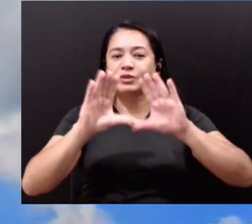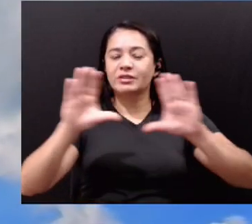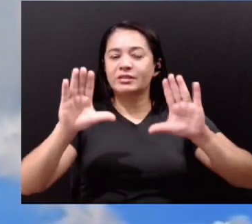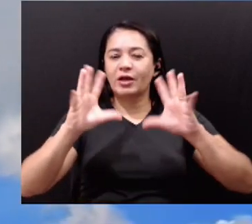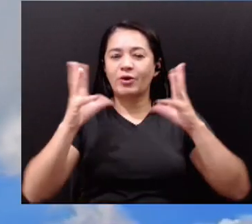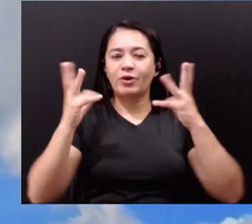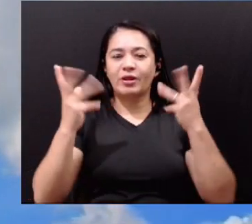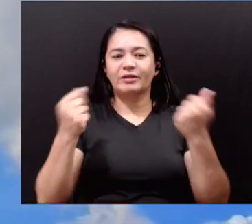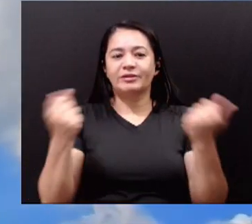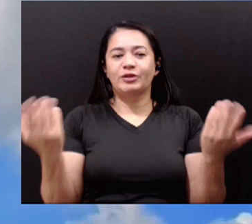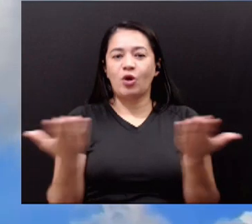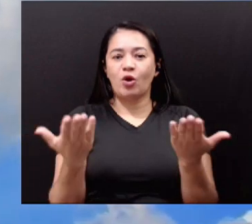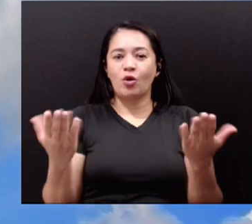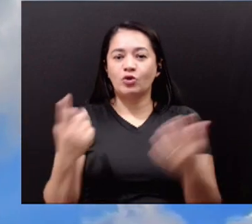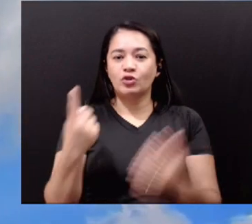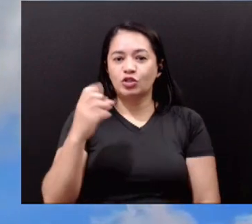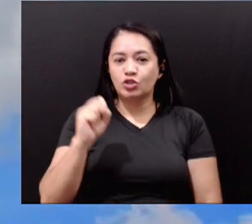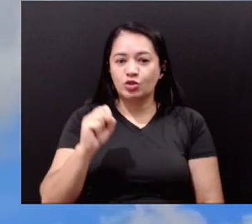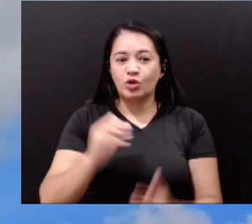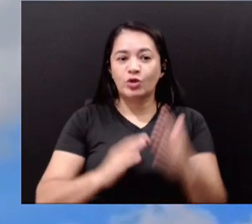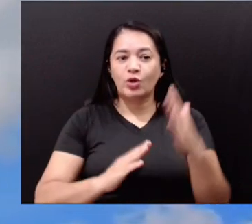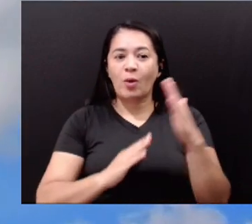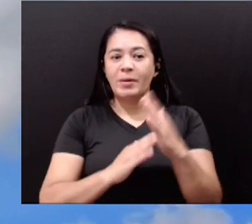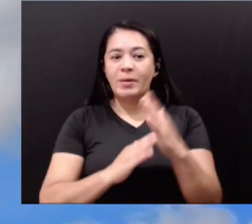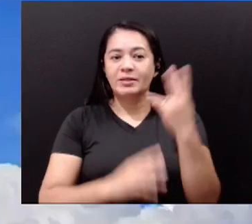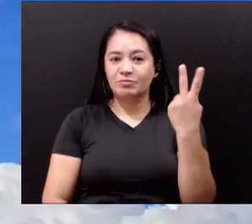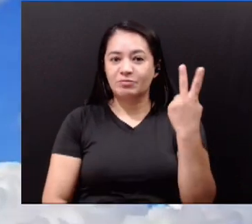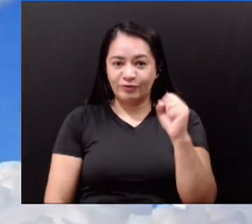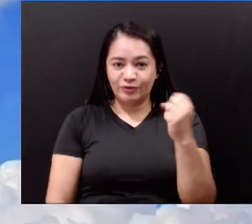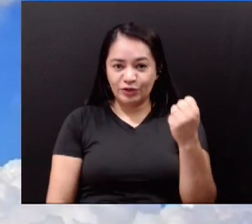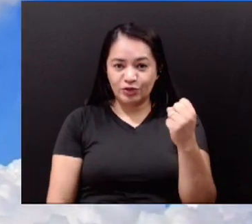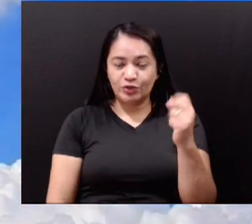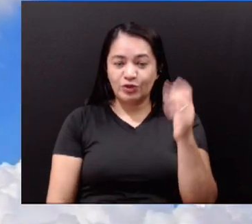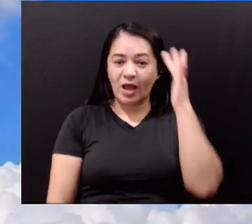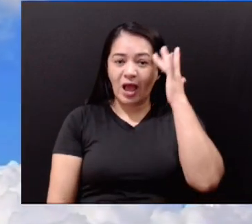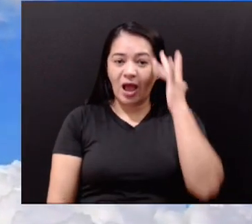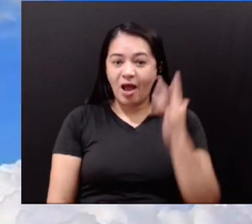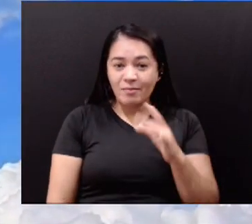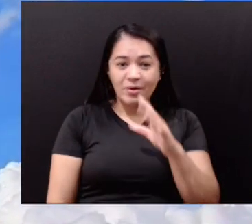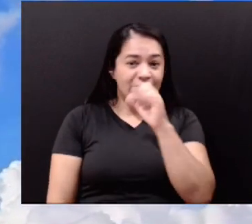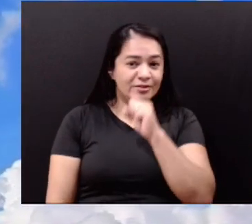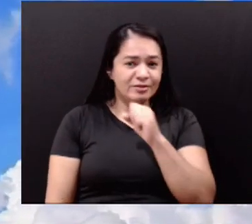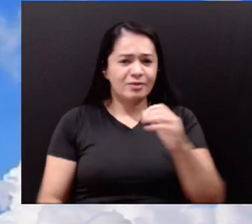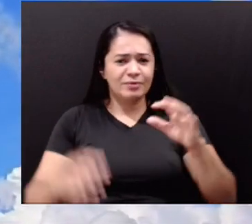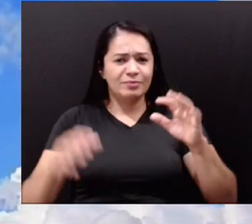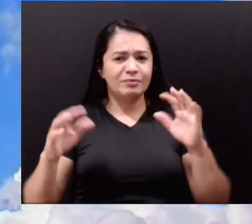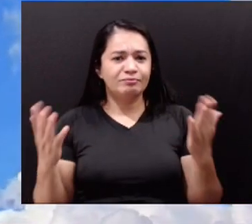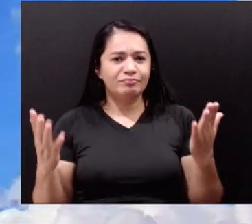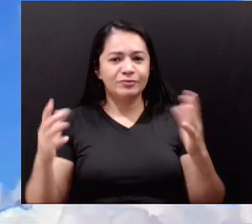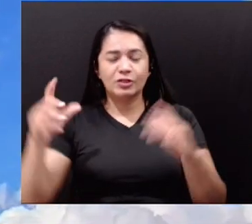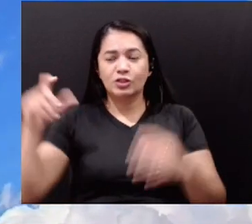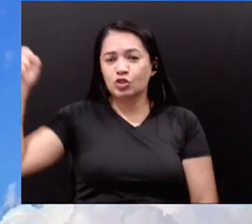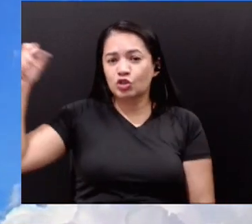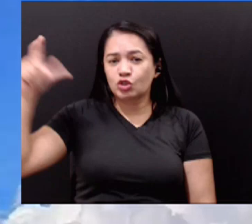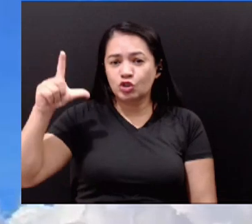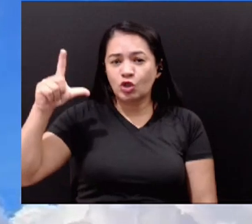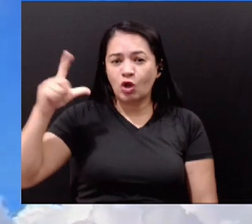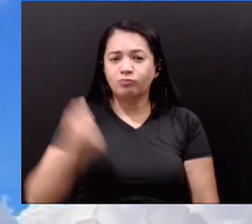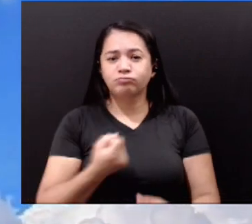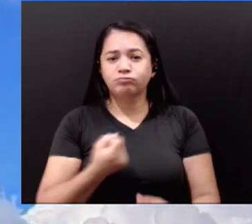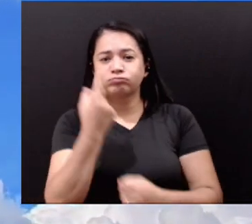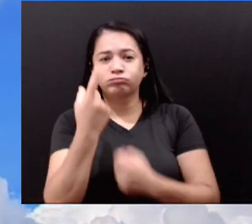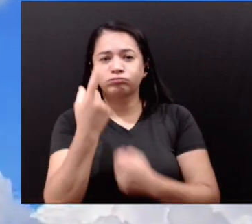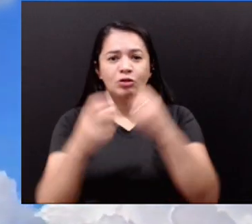máxima 28 graus. Amanhã, sabadão, será que chove? Olha aí, sol com algumas nuvens, tem chances